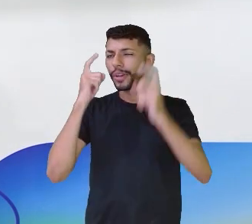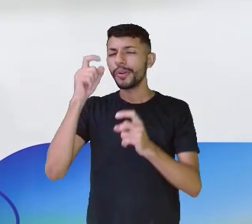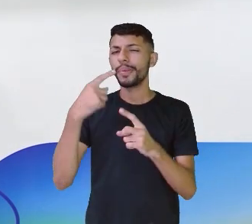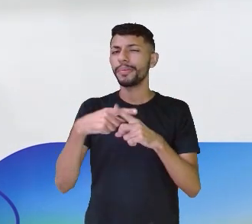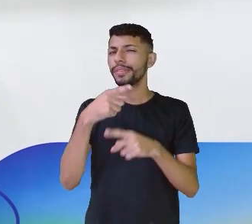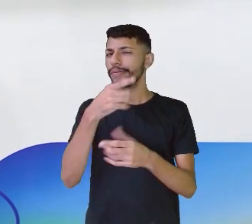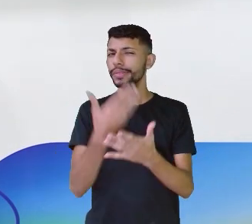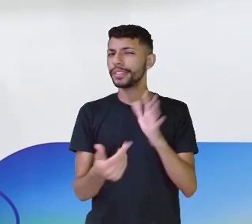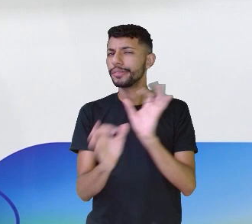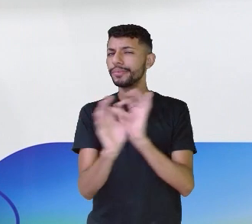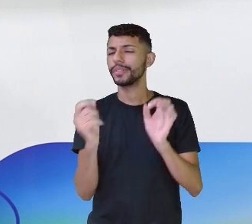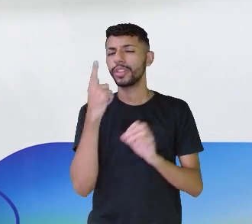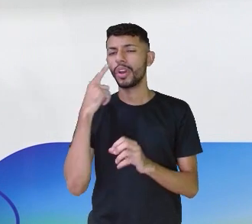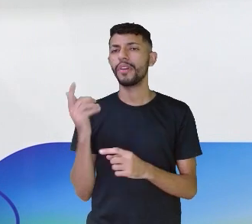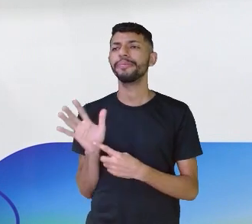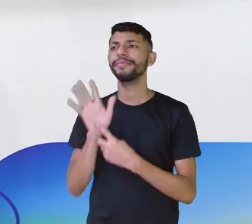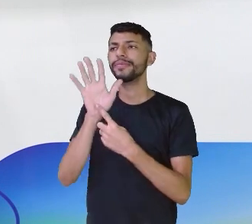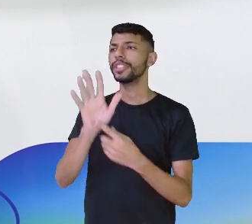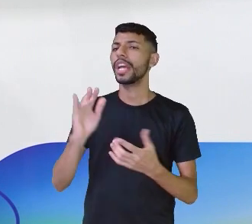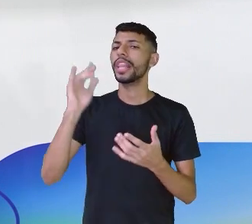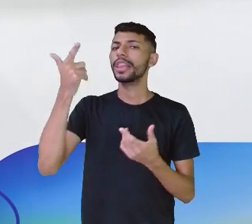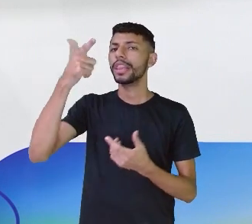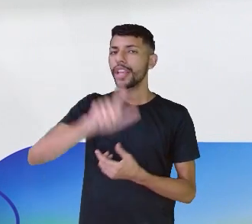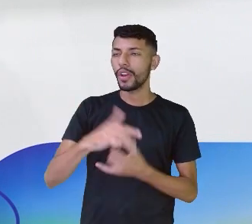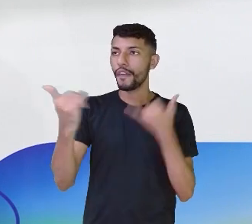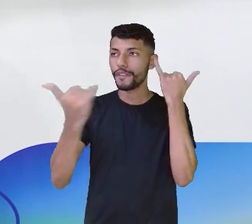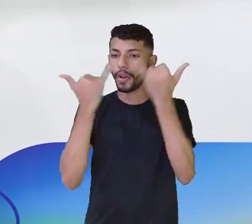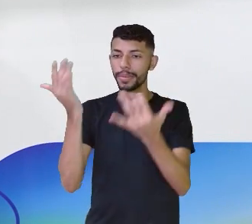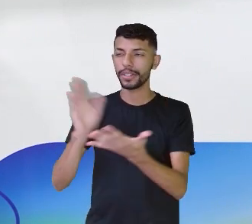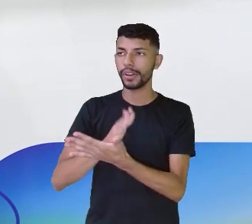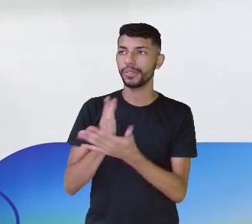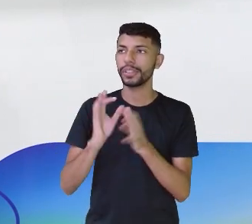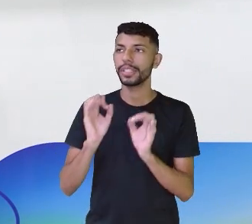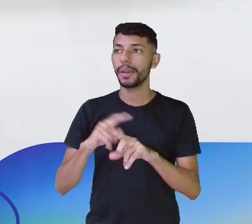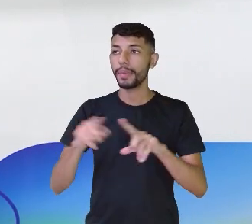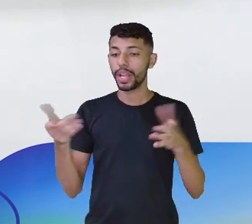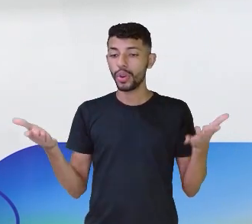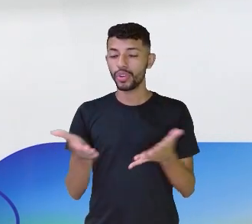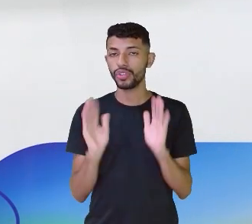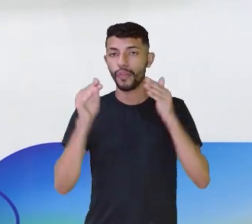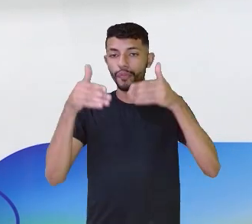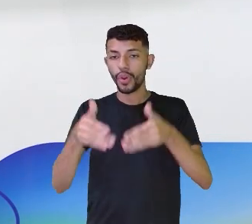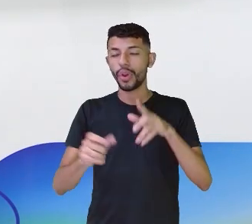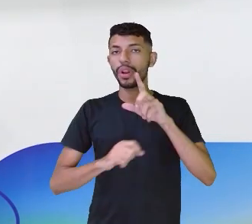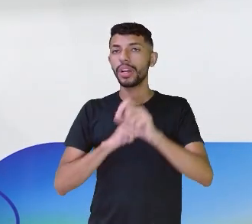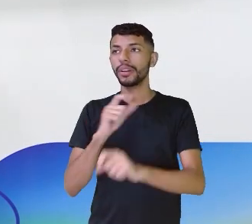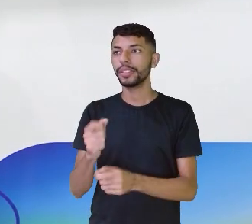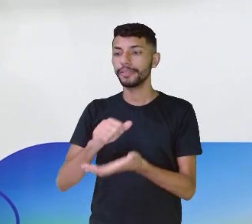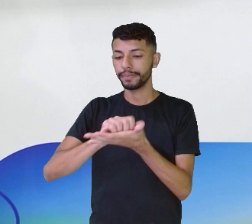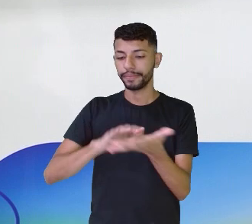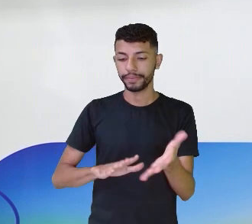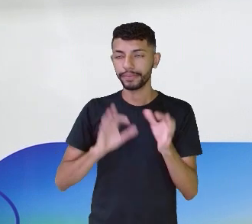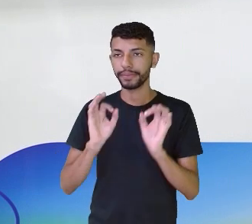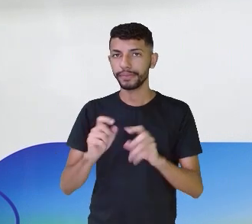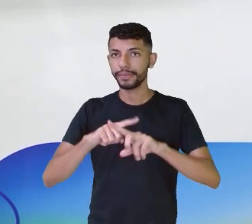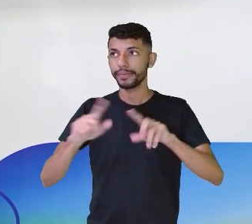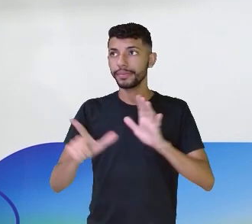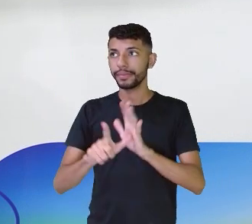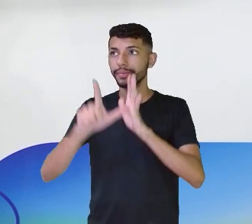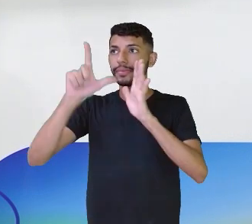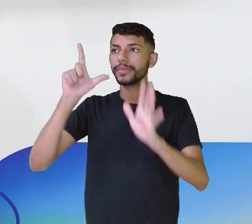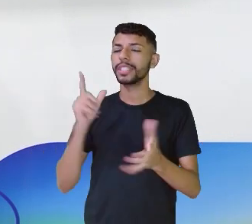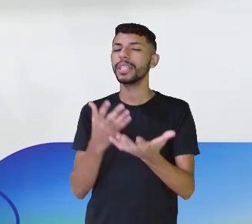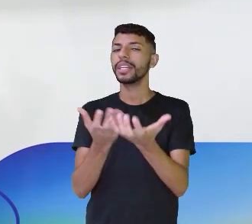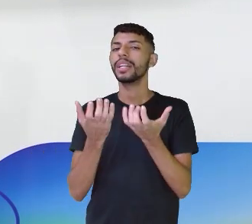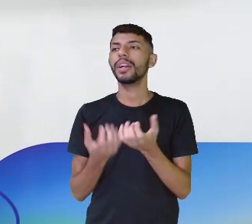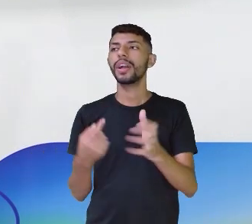novo algumas informações, só que hoje a gente vai focar bastante nos exercícios, tá? Mas antes, eu quero